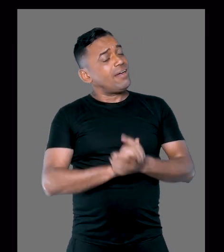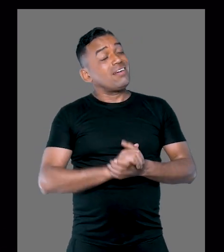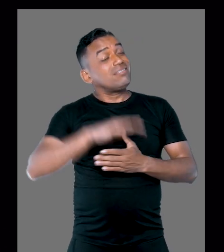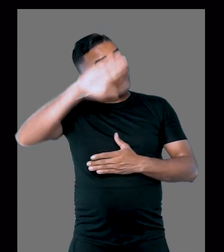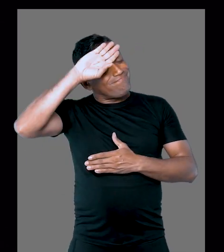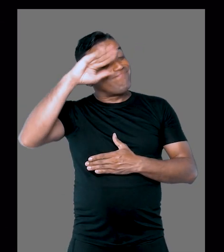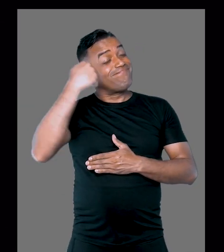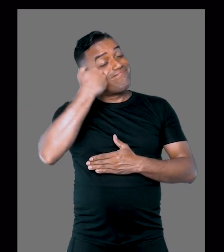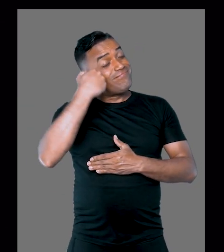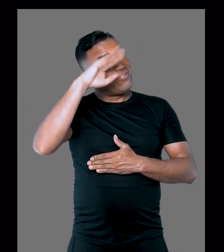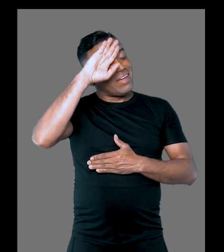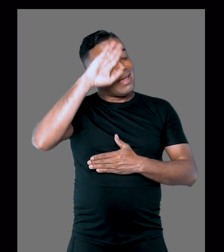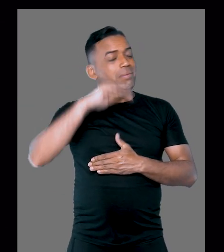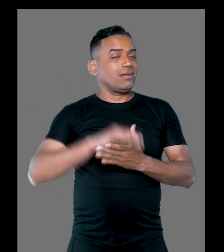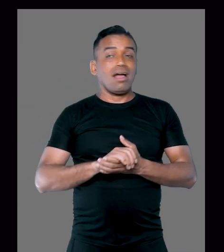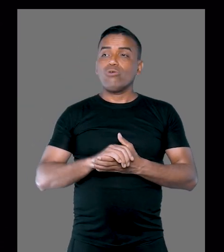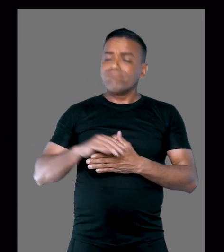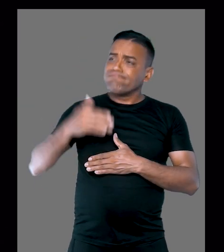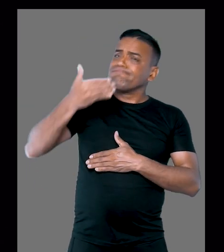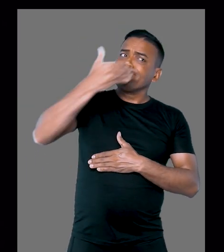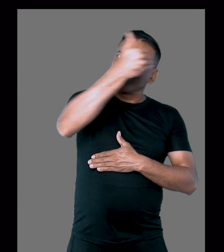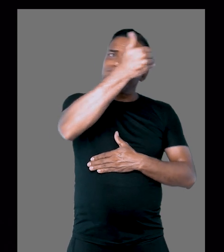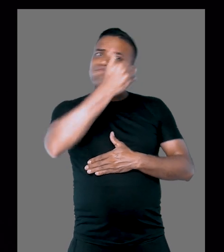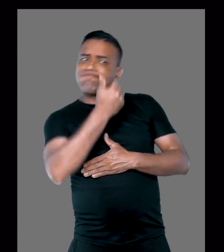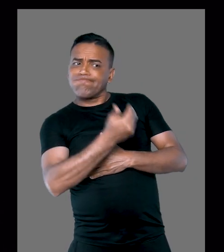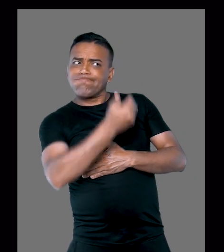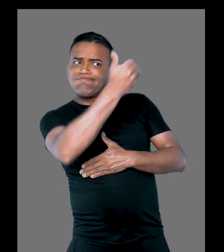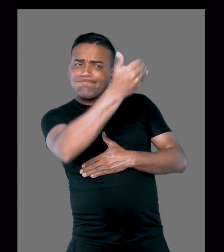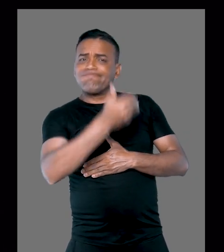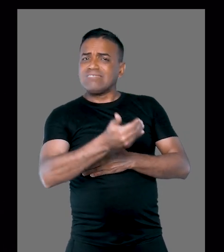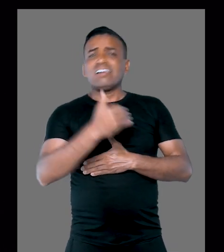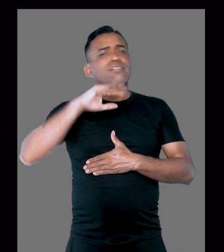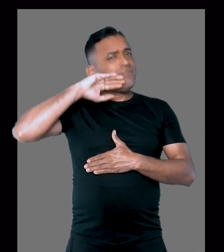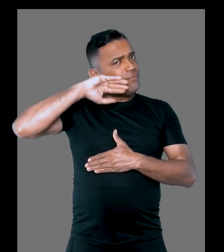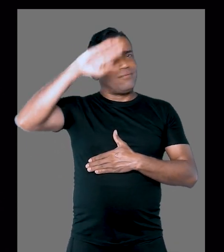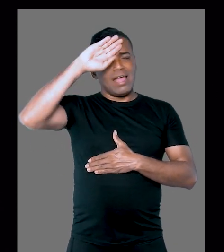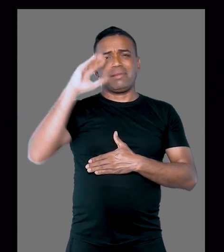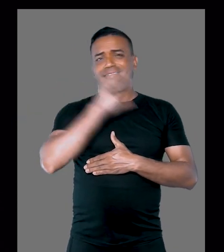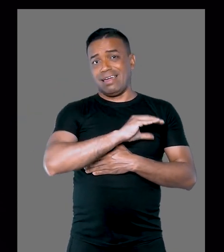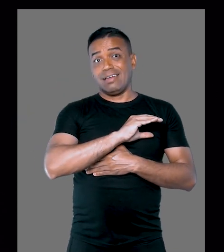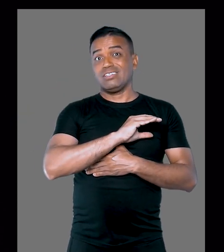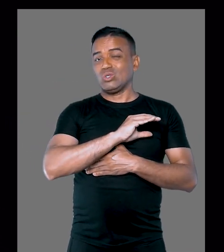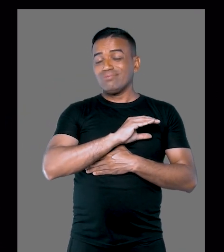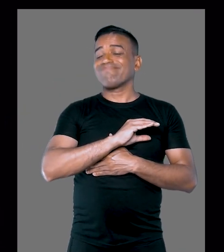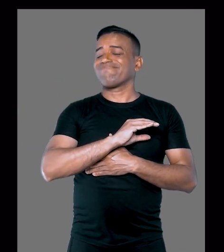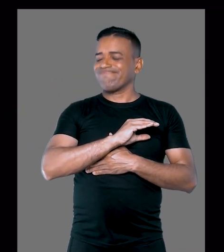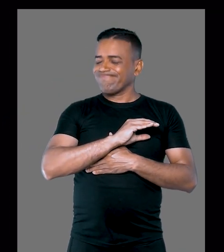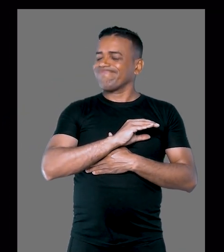com febre. Coloquei a mão em sua testa e averiguei. Vovó parecia estar em um estado febril. Meu ato de